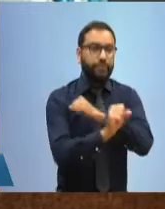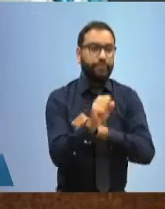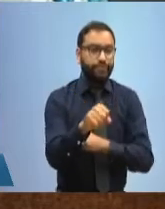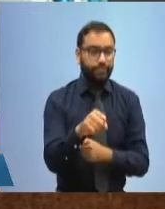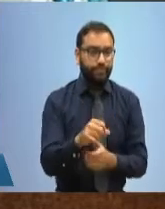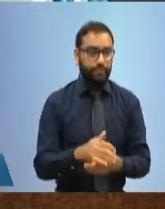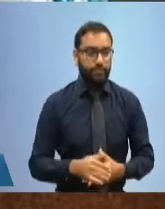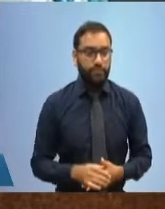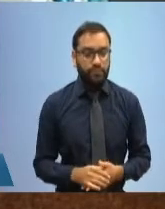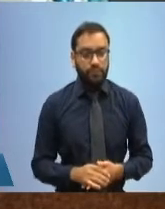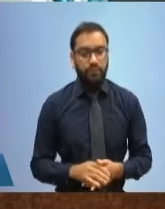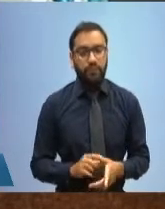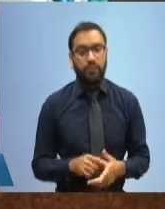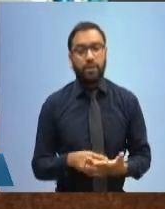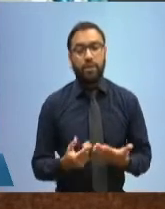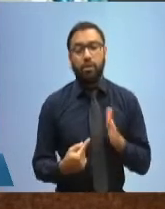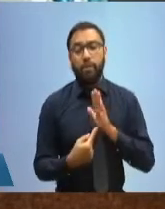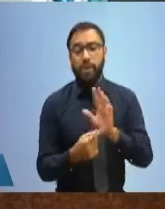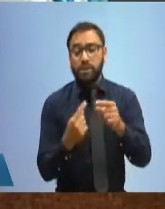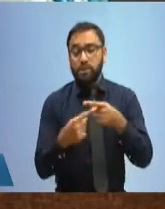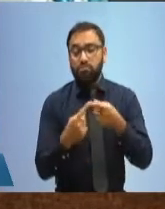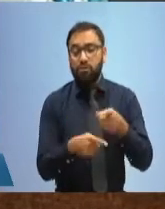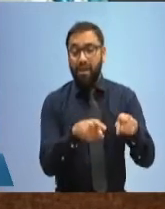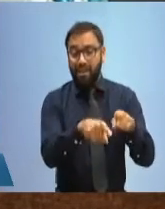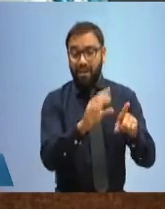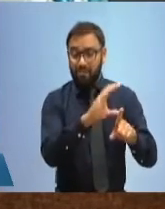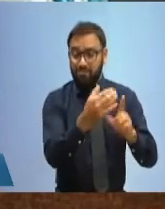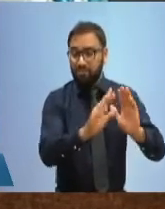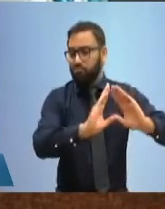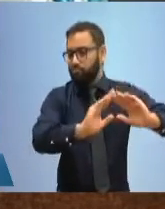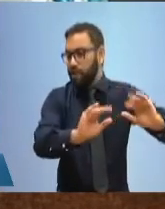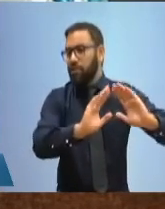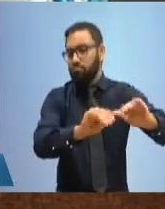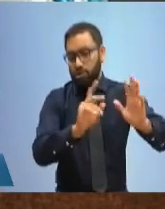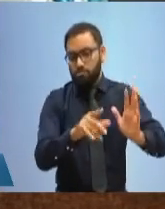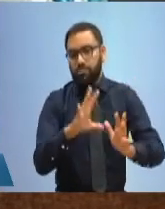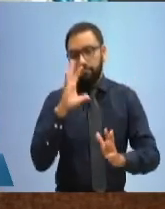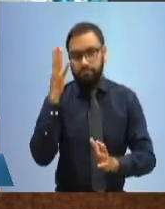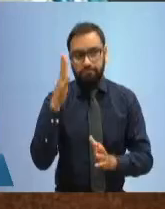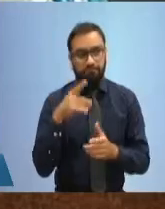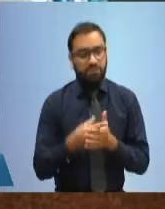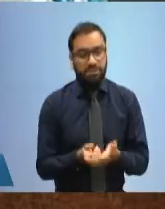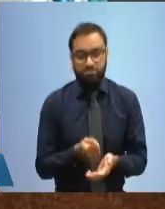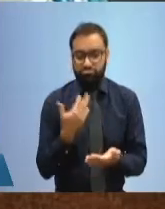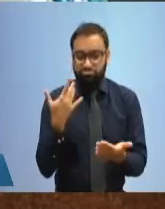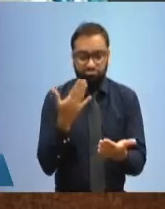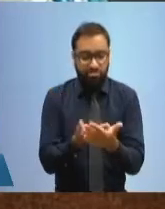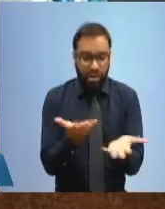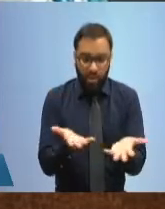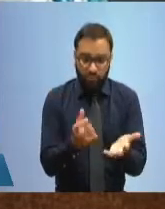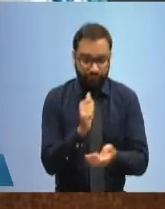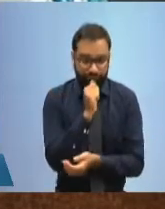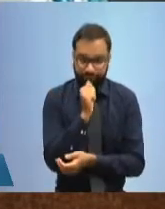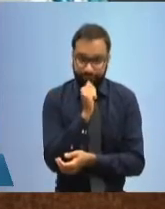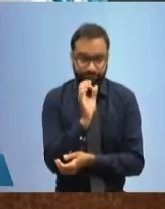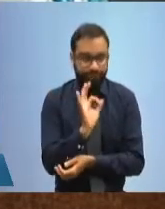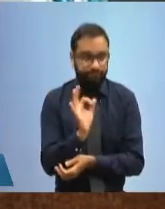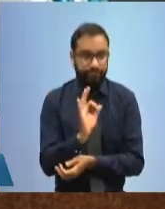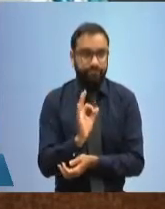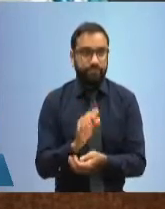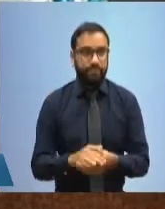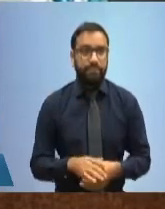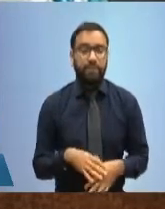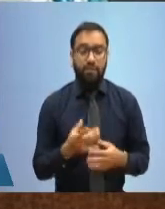porque essa comunidade vem pedindo há muito tempo porém a prefeitura não fez nenhum processo ainda de regulação fundiária social dessas comunidades é muito